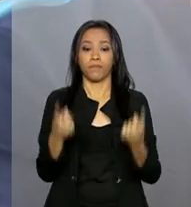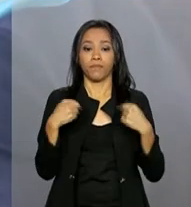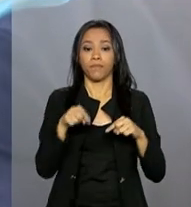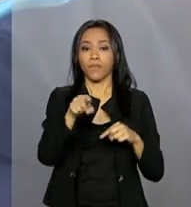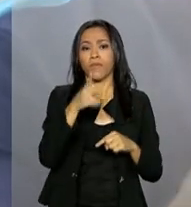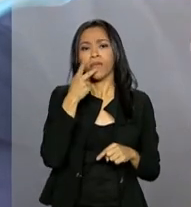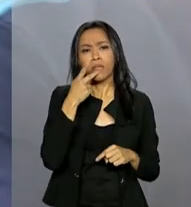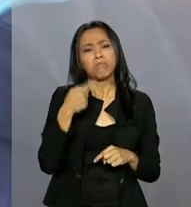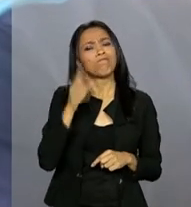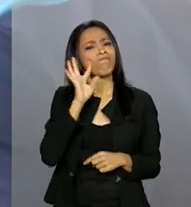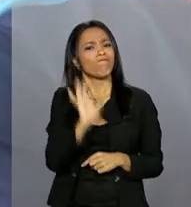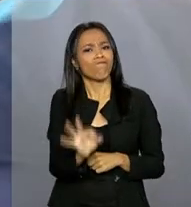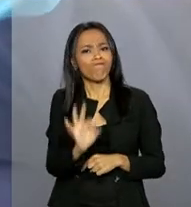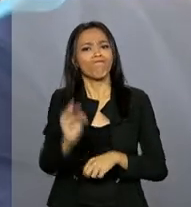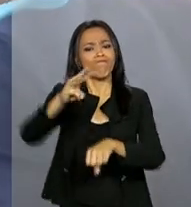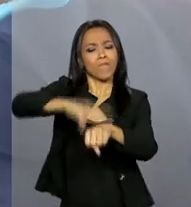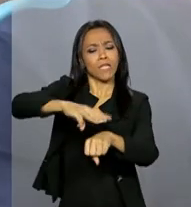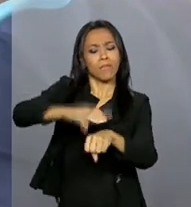a